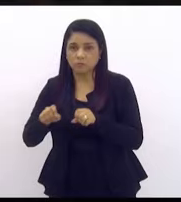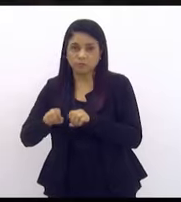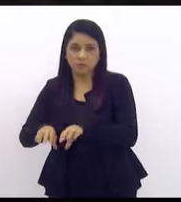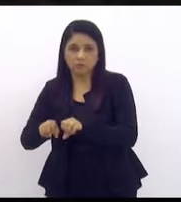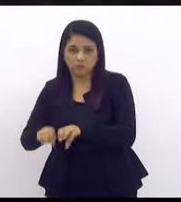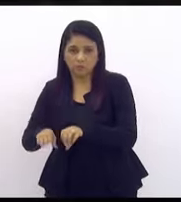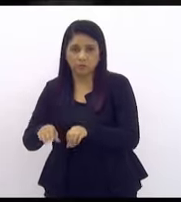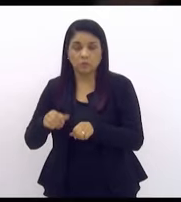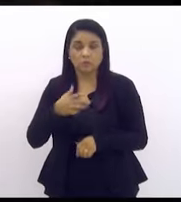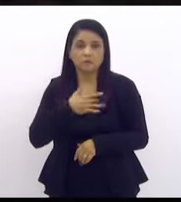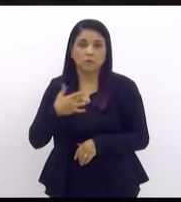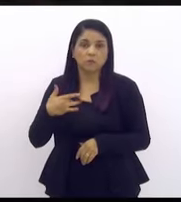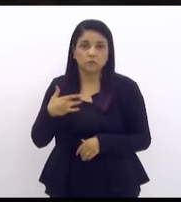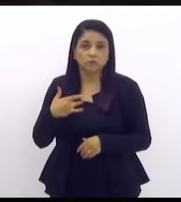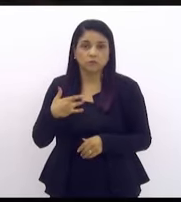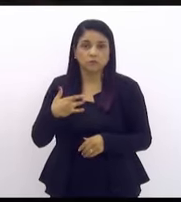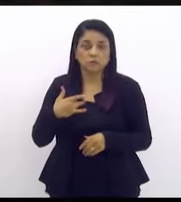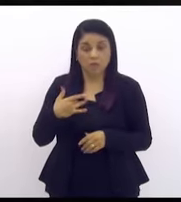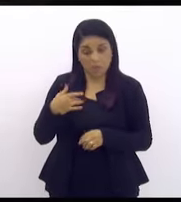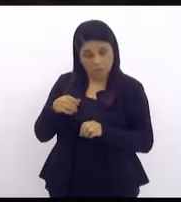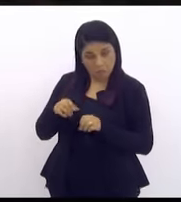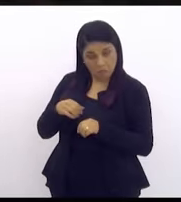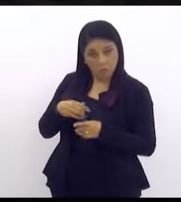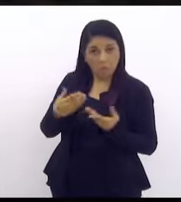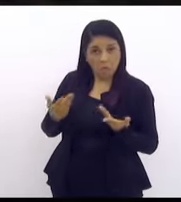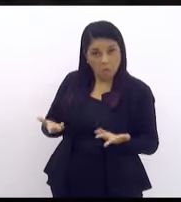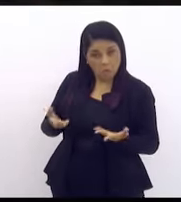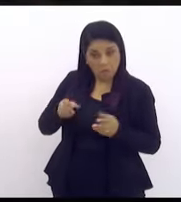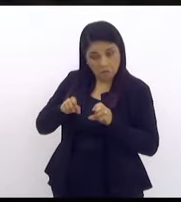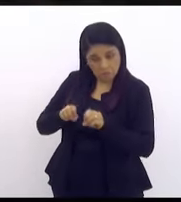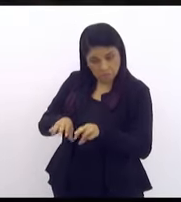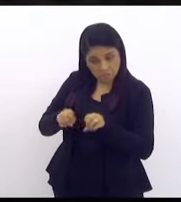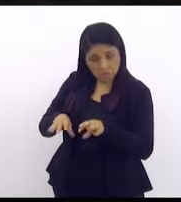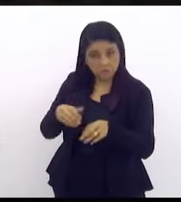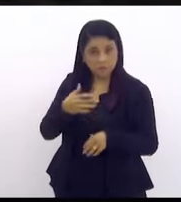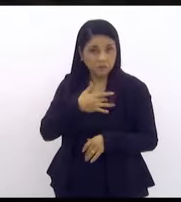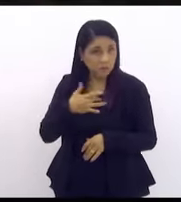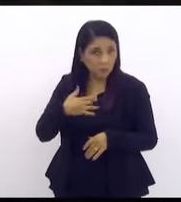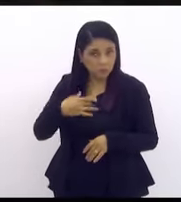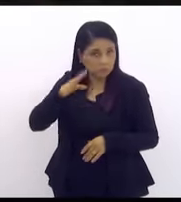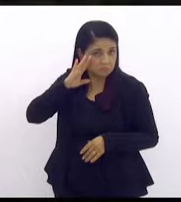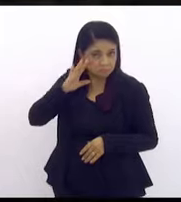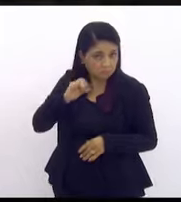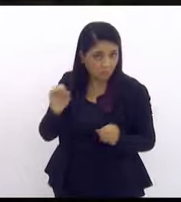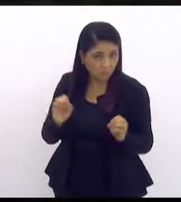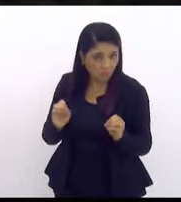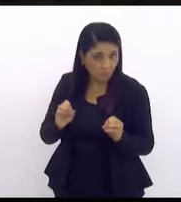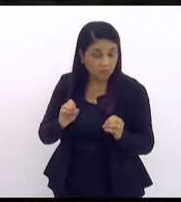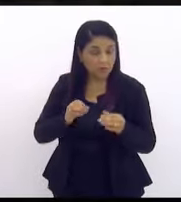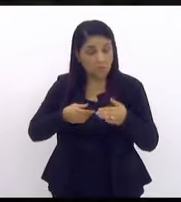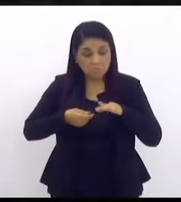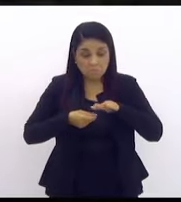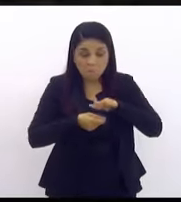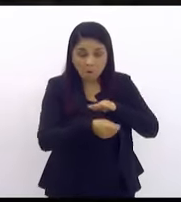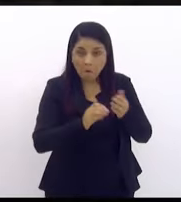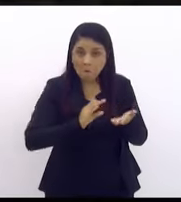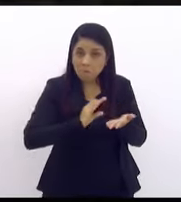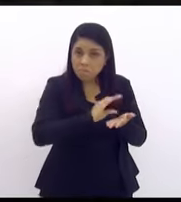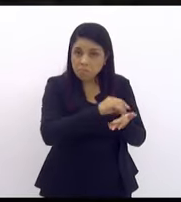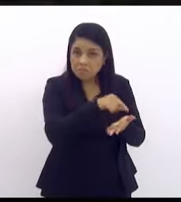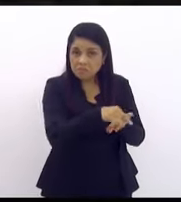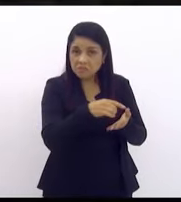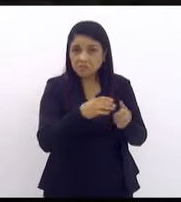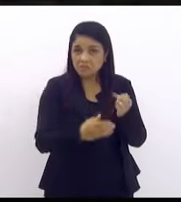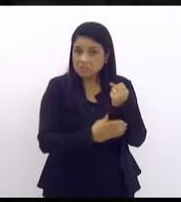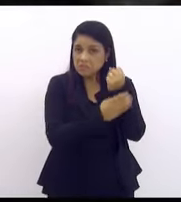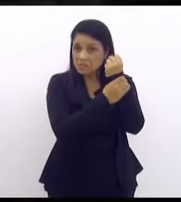Ou seja, educação e saúde nunca foram prioritários, mas colocar mais dinheiro na segurança não quer